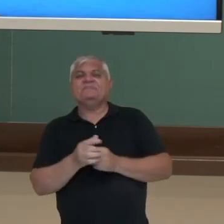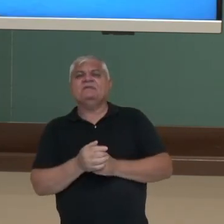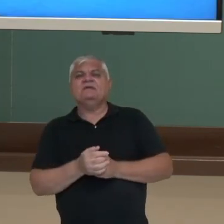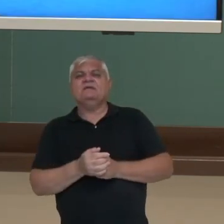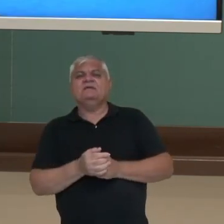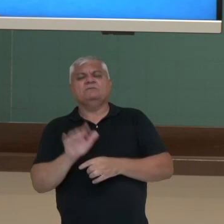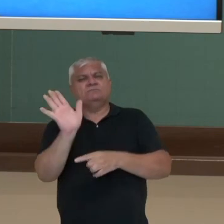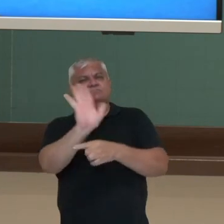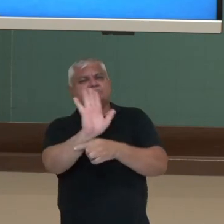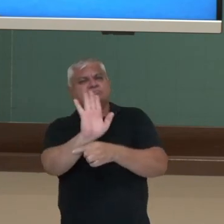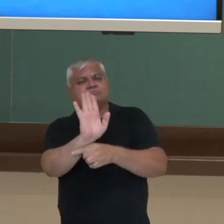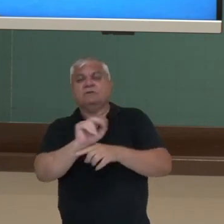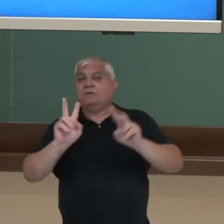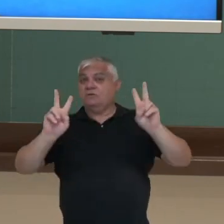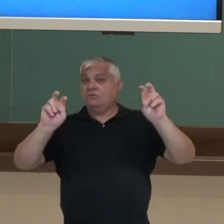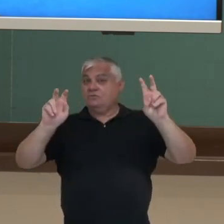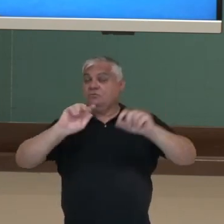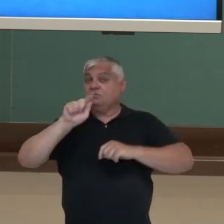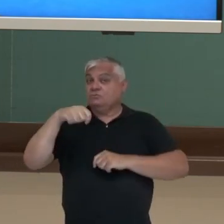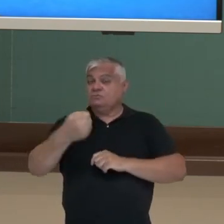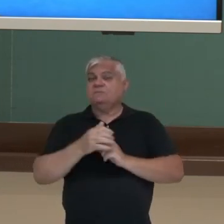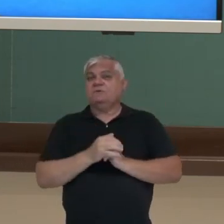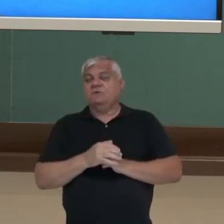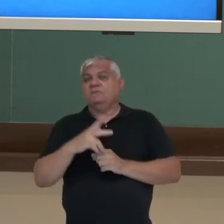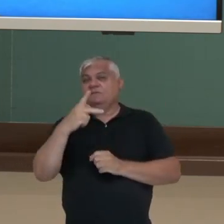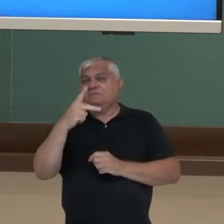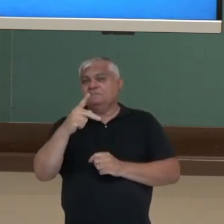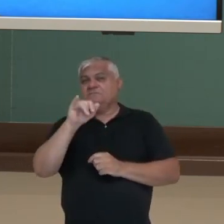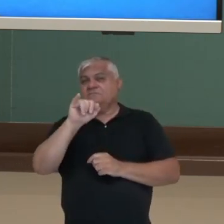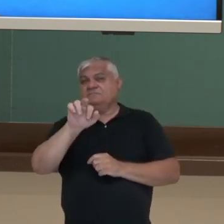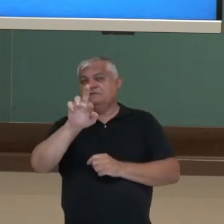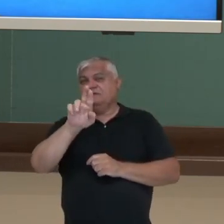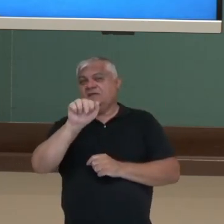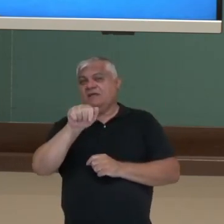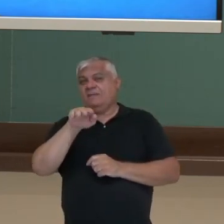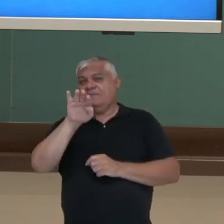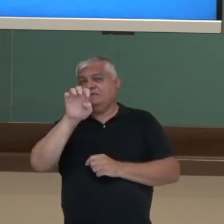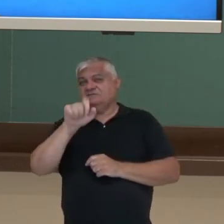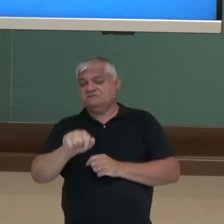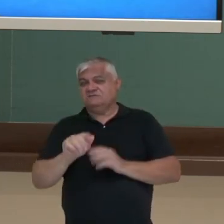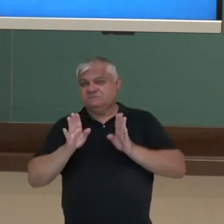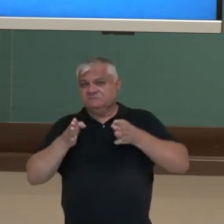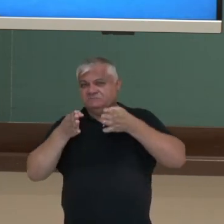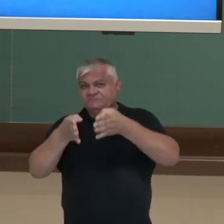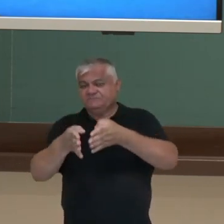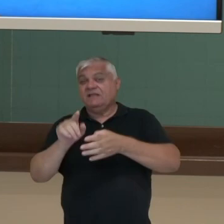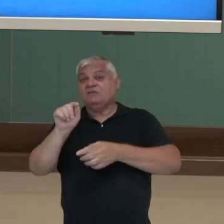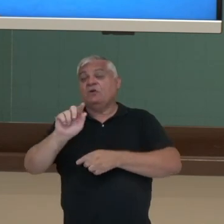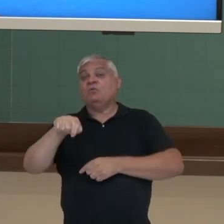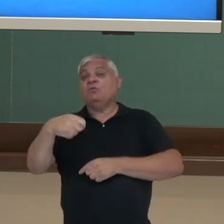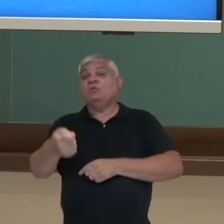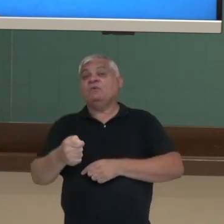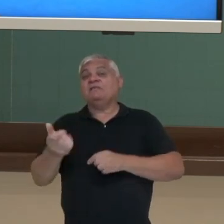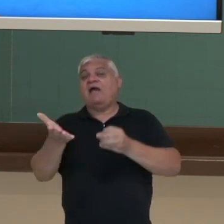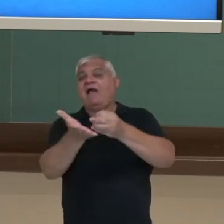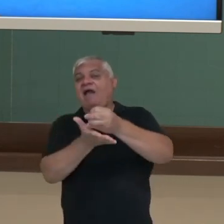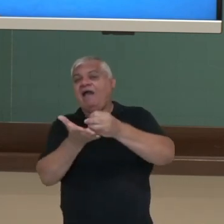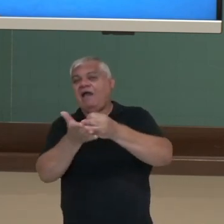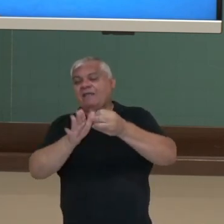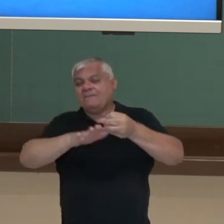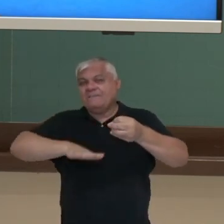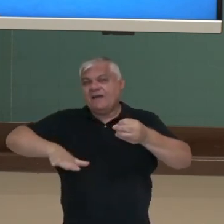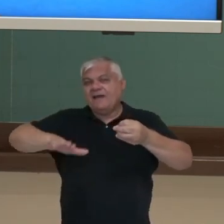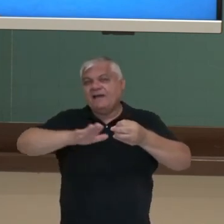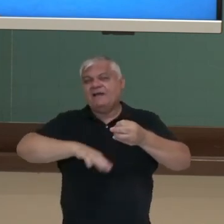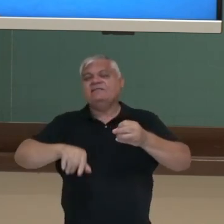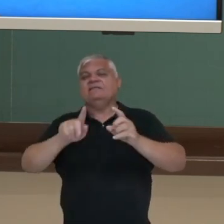no vídeo nós conversamos exatamente sobre pirâmide, especificamente a característica da área da base,